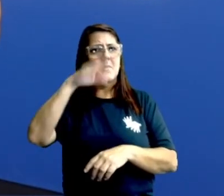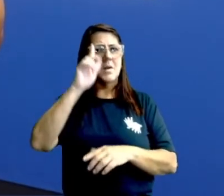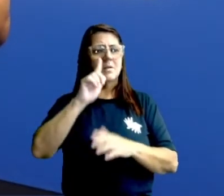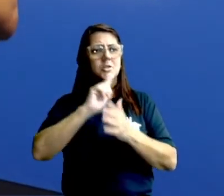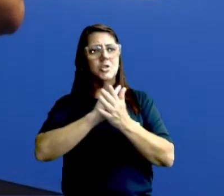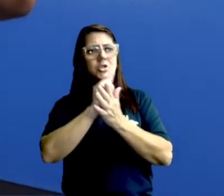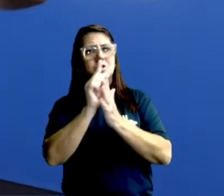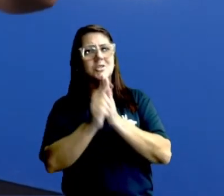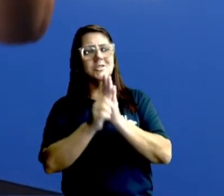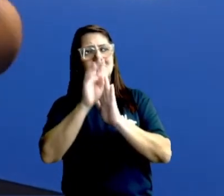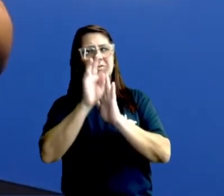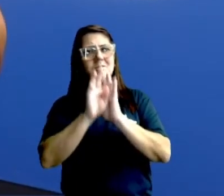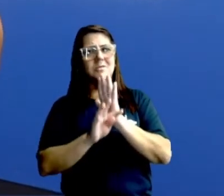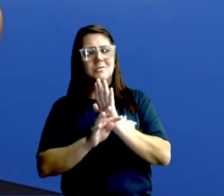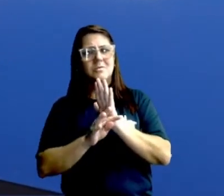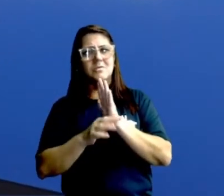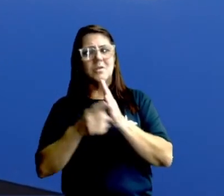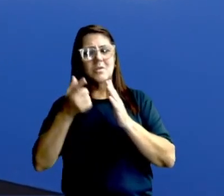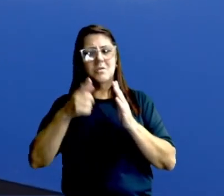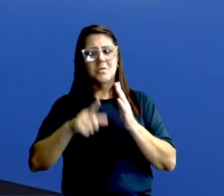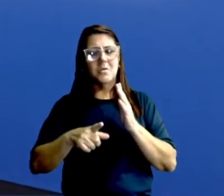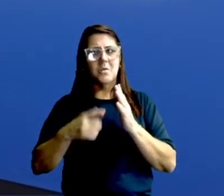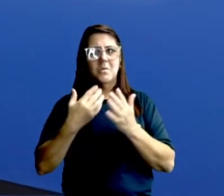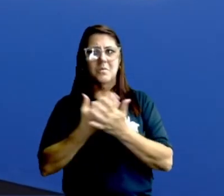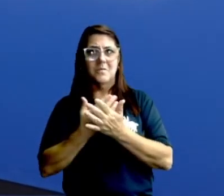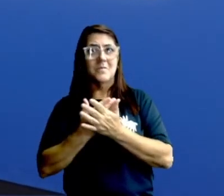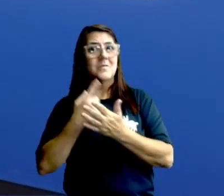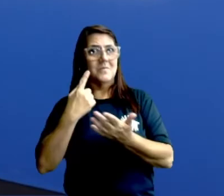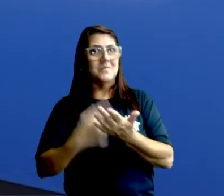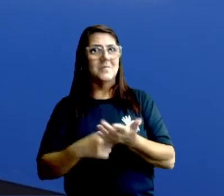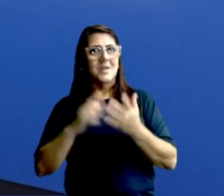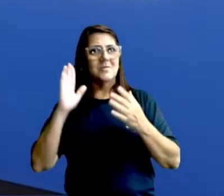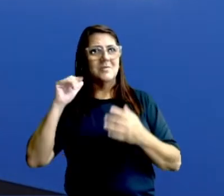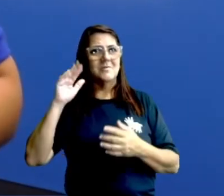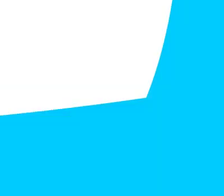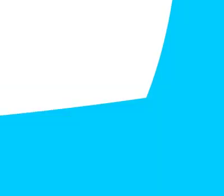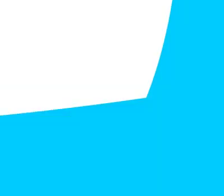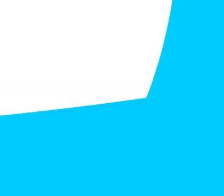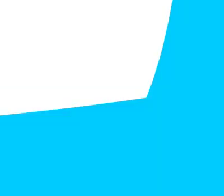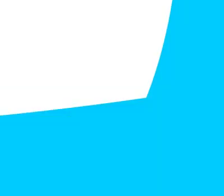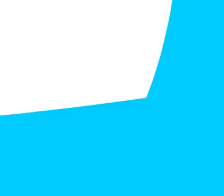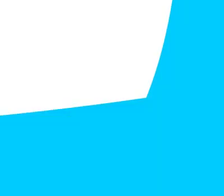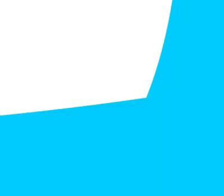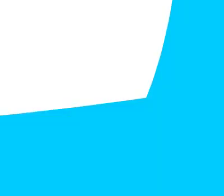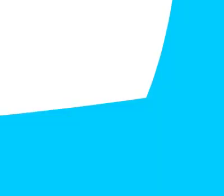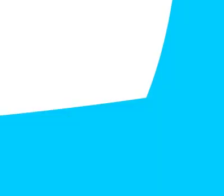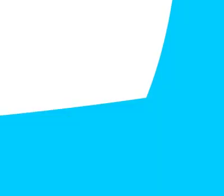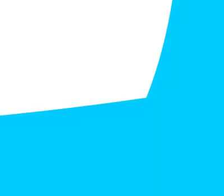textuais e fazer essa grande revisão de tudo que a gente estudou, combinado? Tchau, tchau!